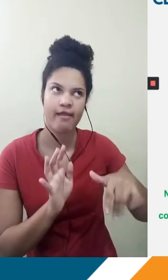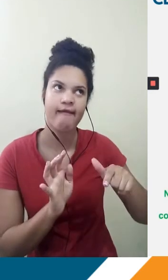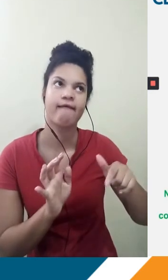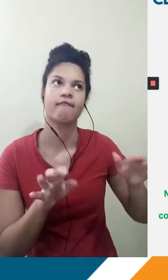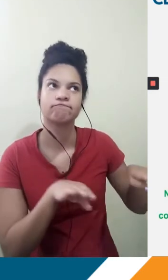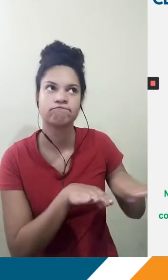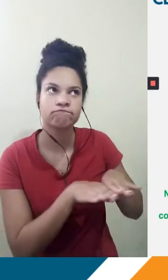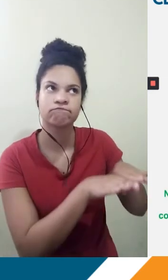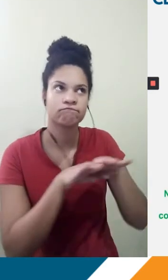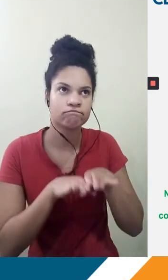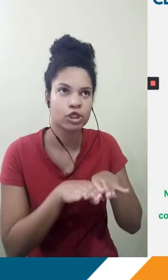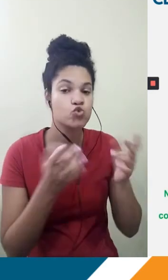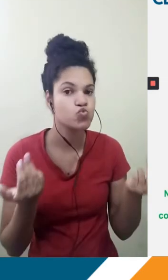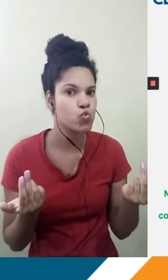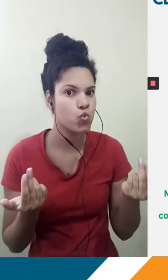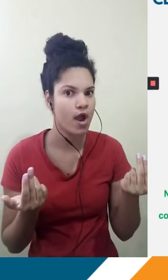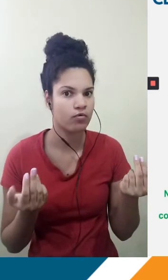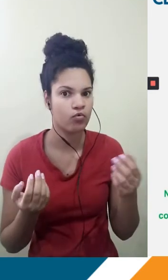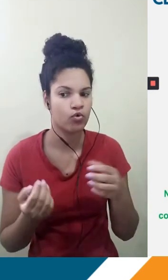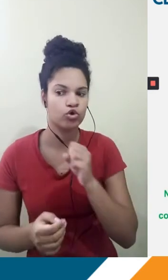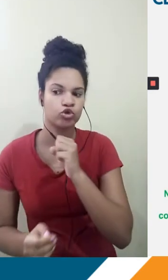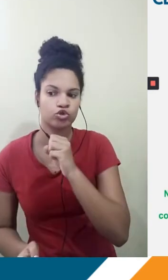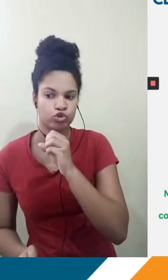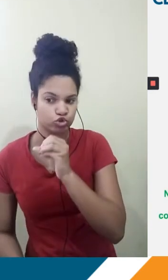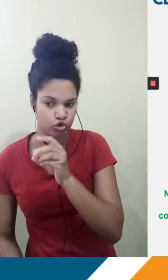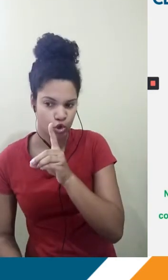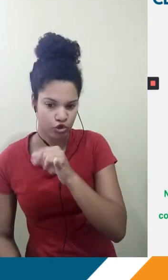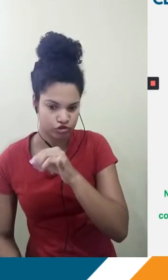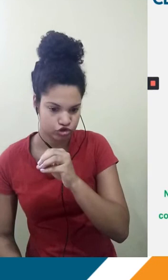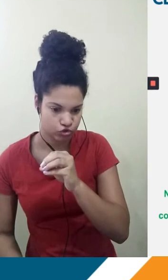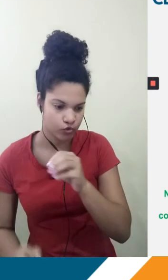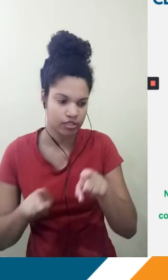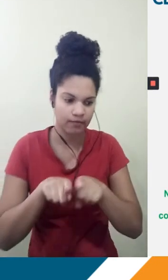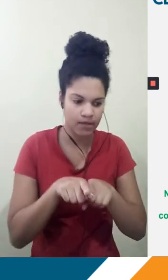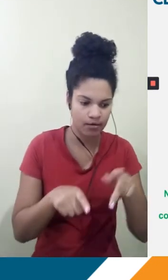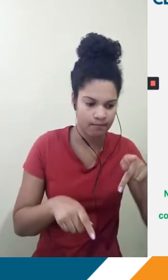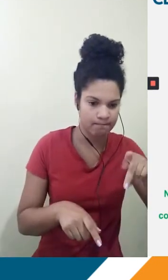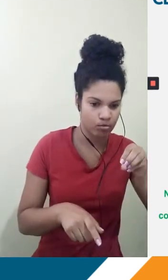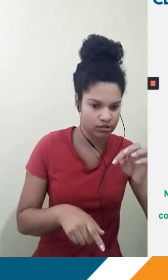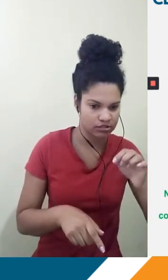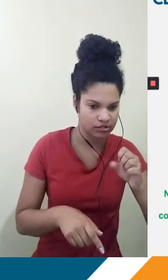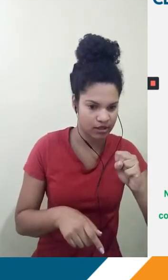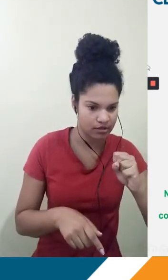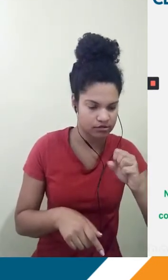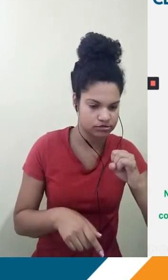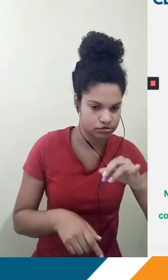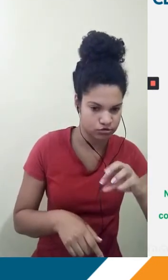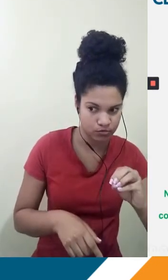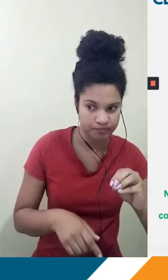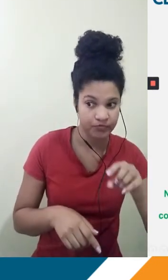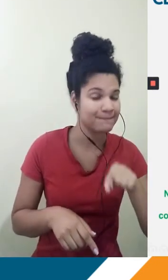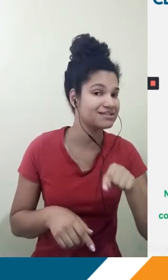de potássio, tanto dentro quanto fora da célula, de igualar isto. Isto não ocorre porque a célula